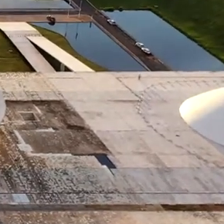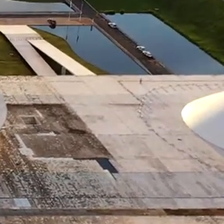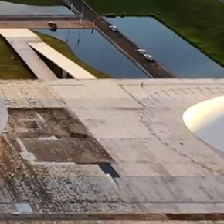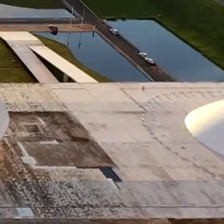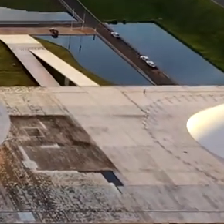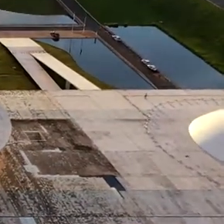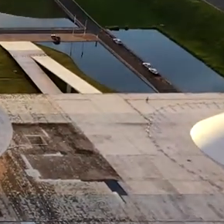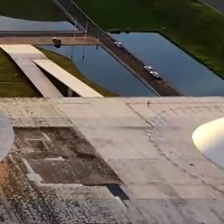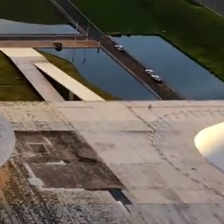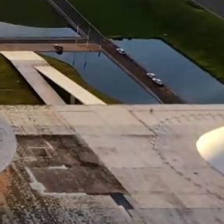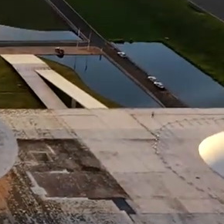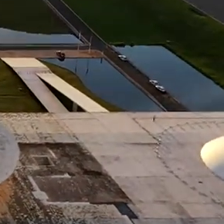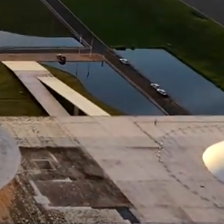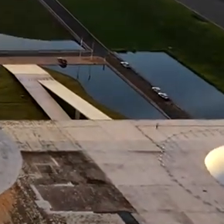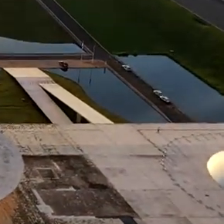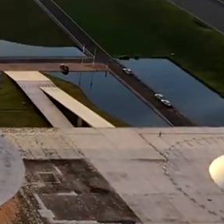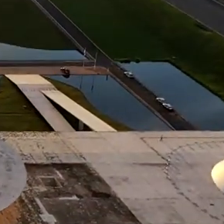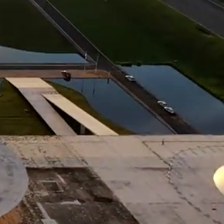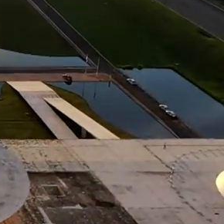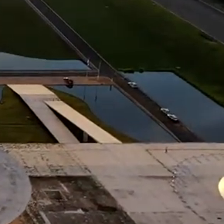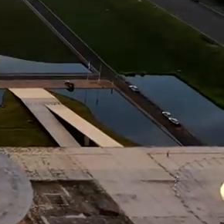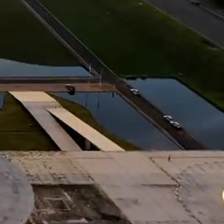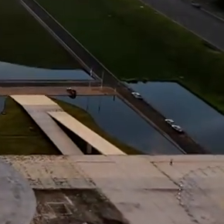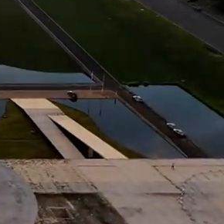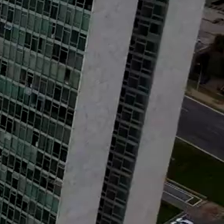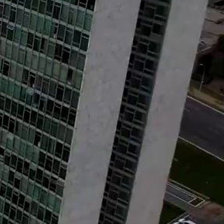Tchau. Tchau.